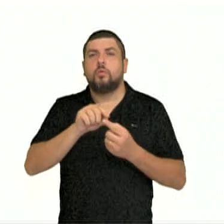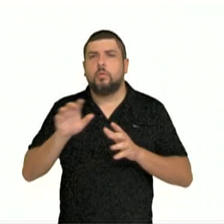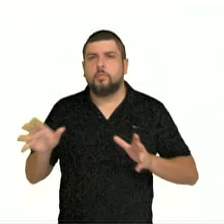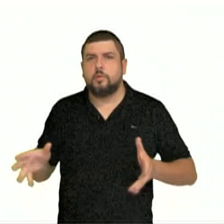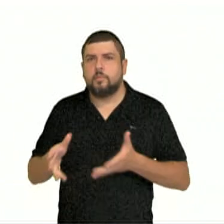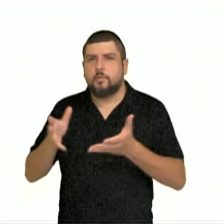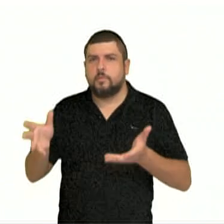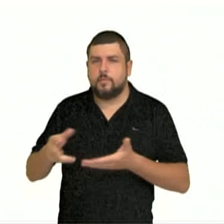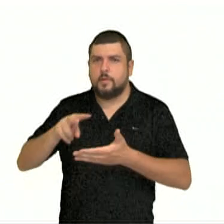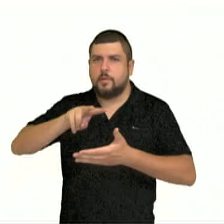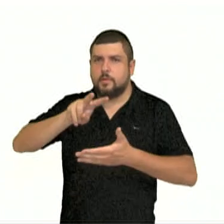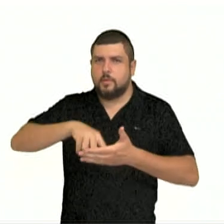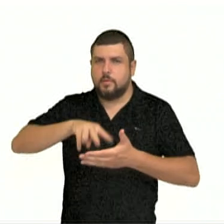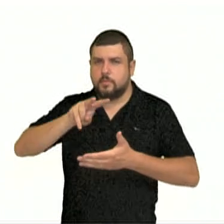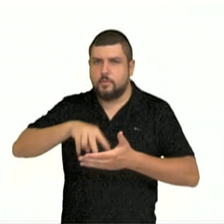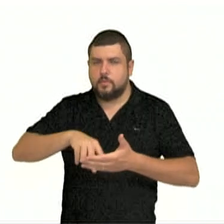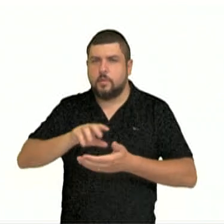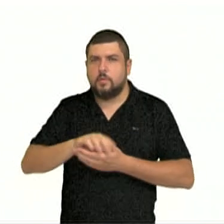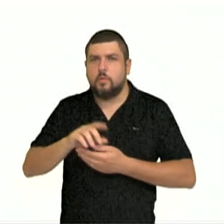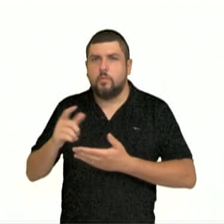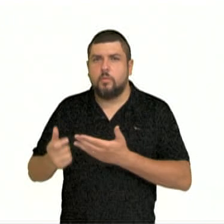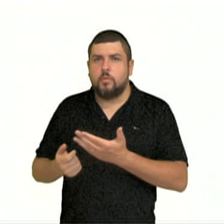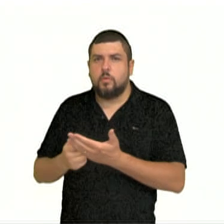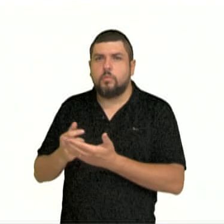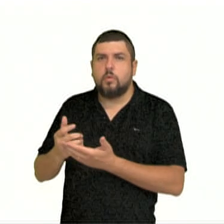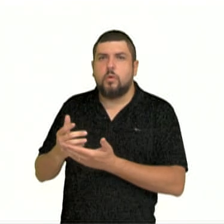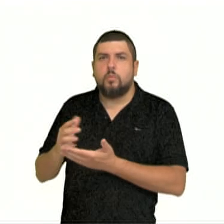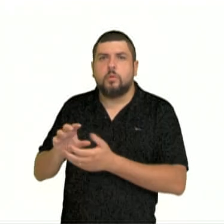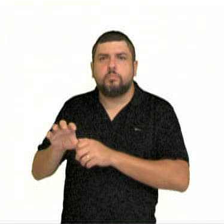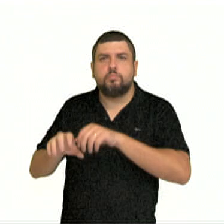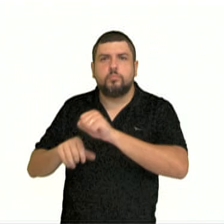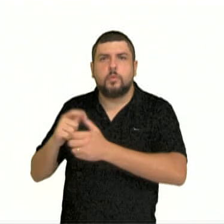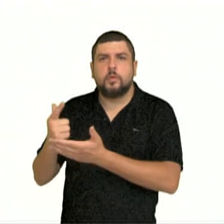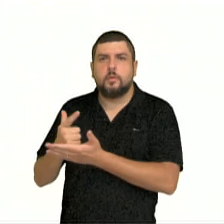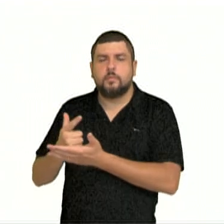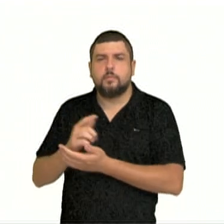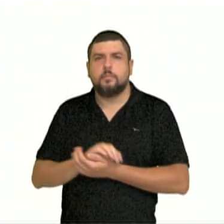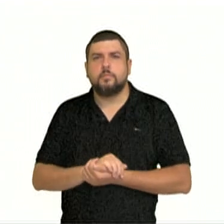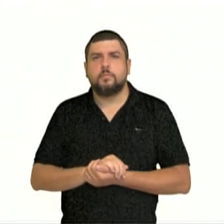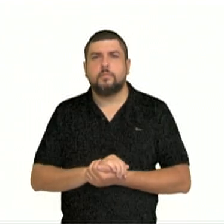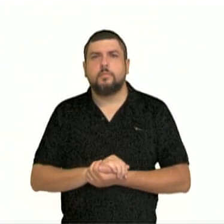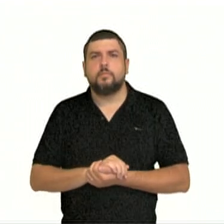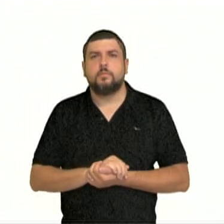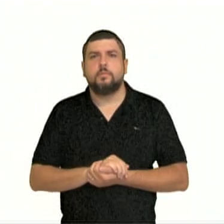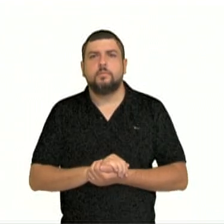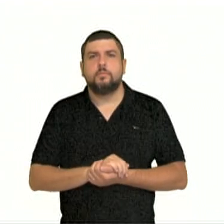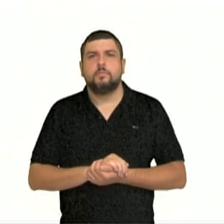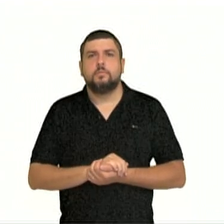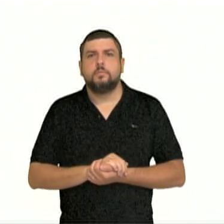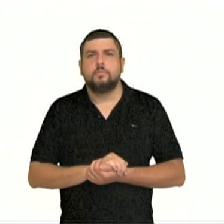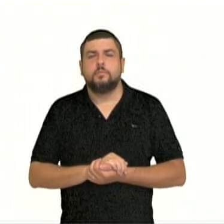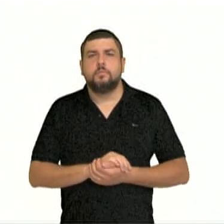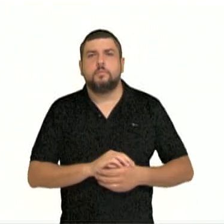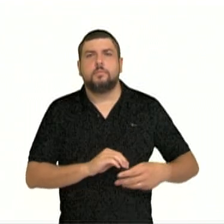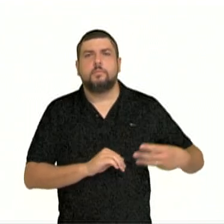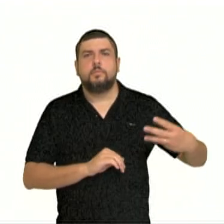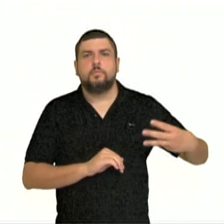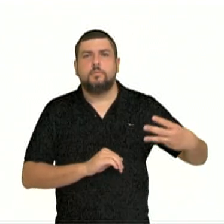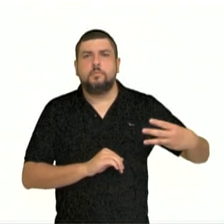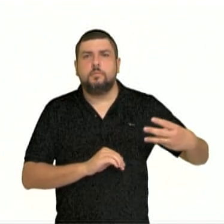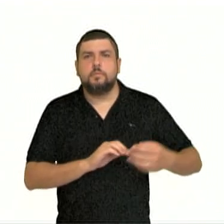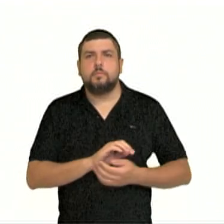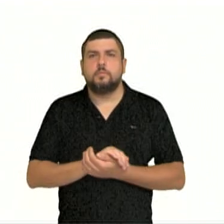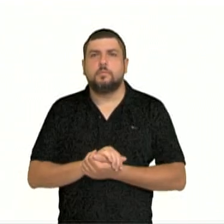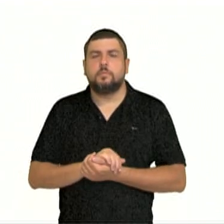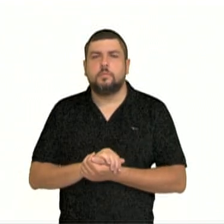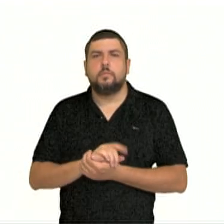leitura, incentivar o consumo desse produto. E aí, no terceiro passo, vai reforçar isso